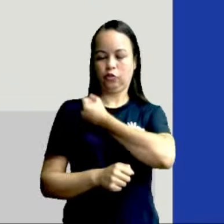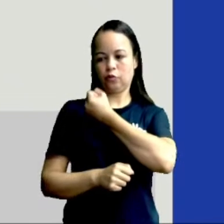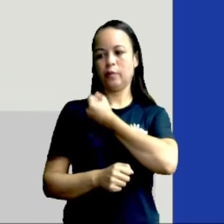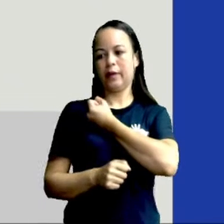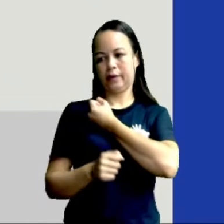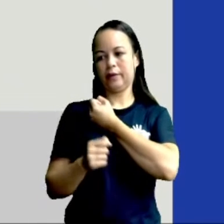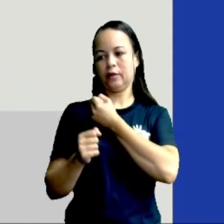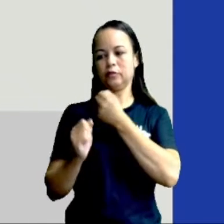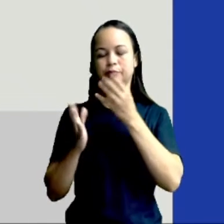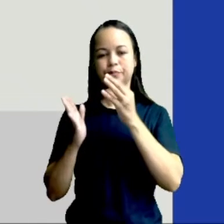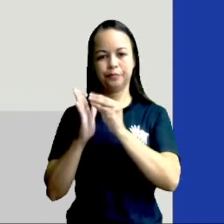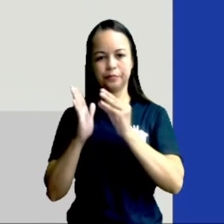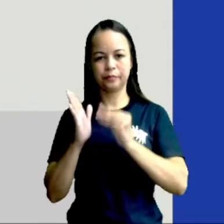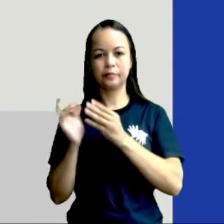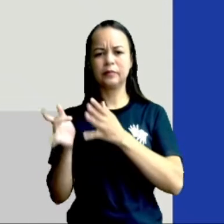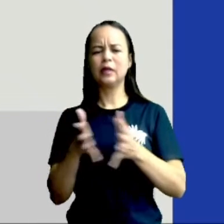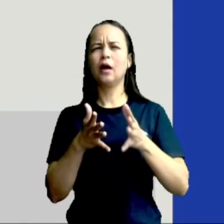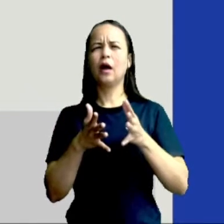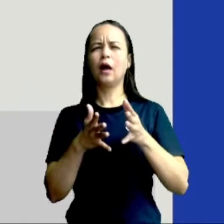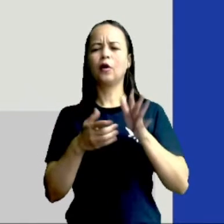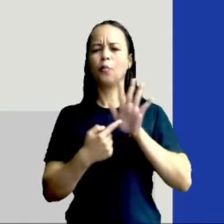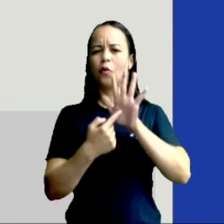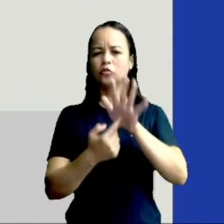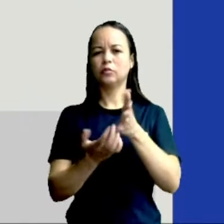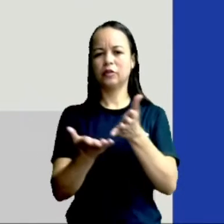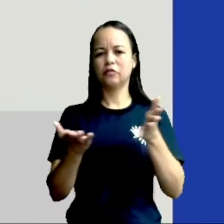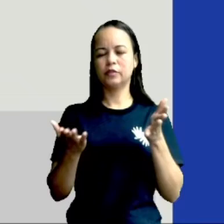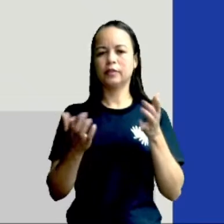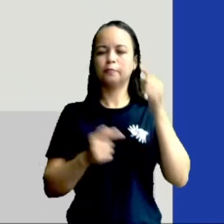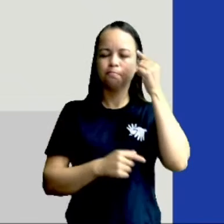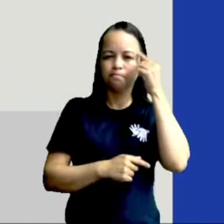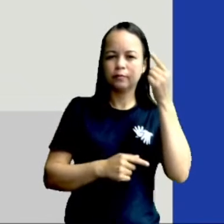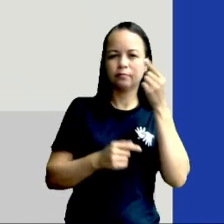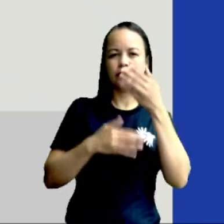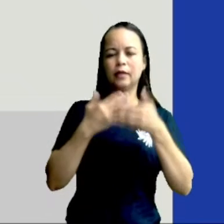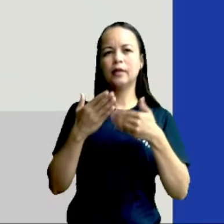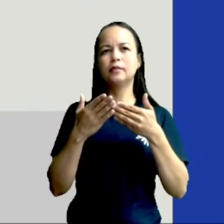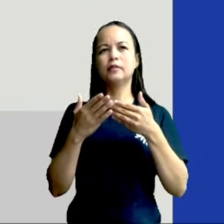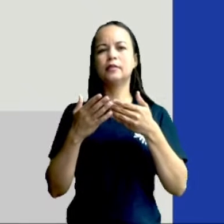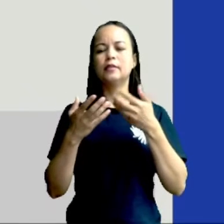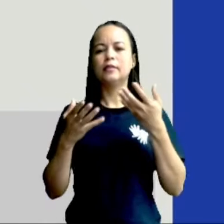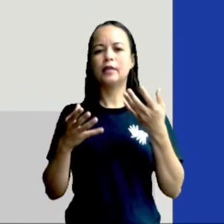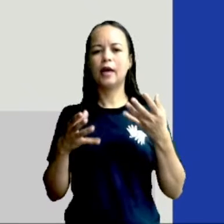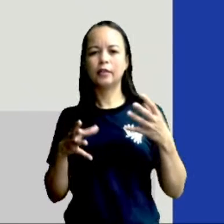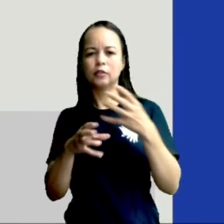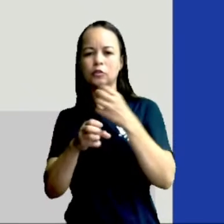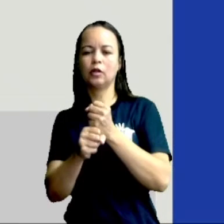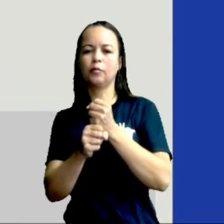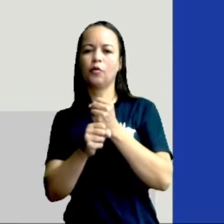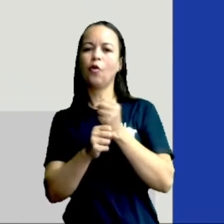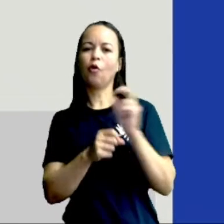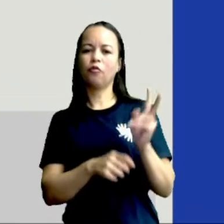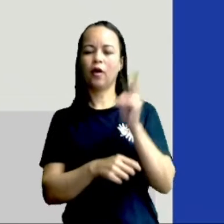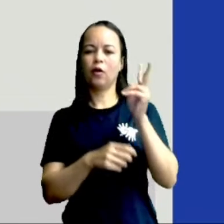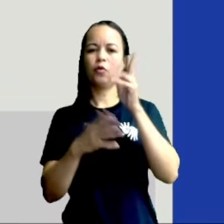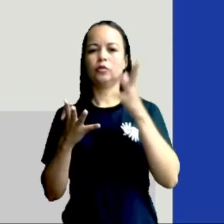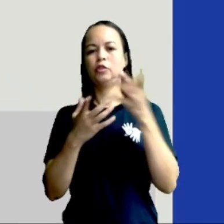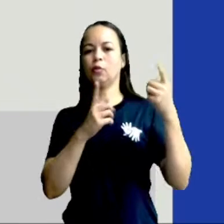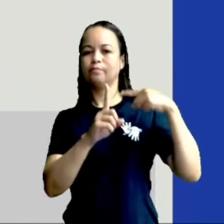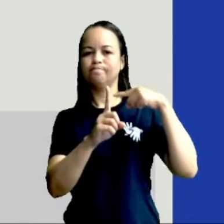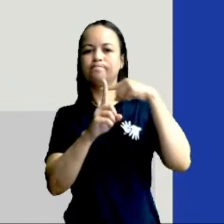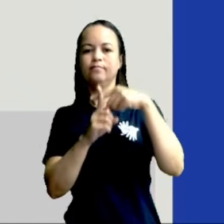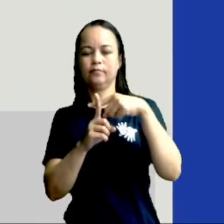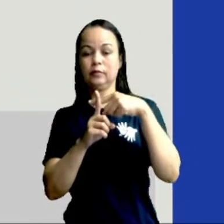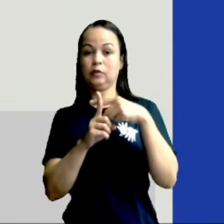numéricas. Aqui eu quero trazer a ideia que você possa reconhecer que se adicionarmos um valor a uma das parcelas de uma